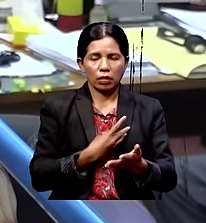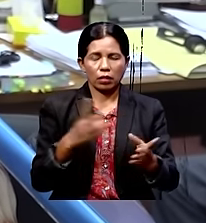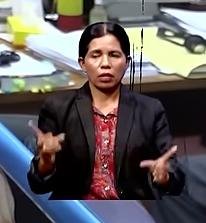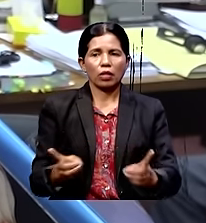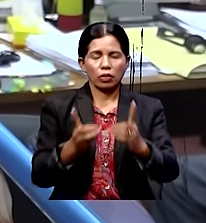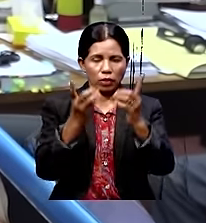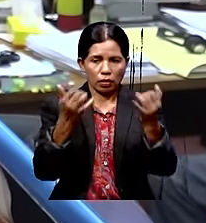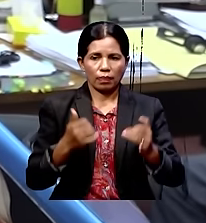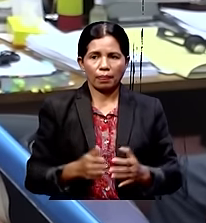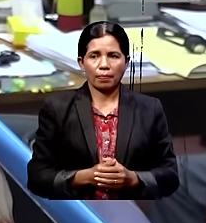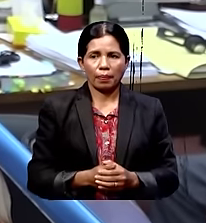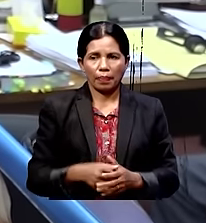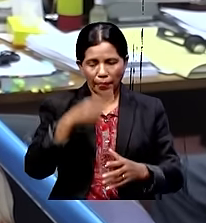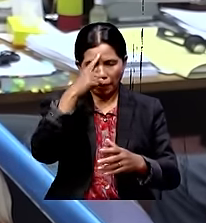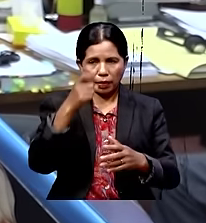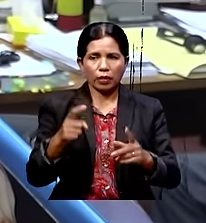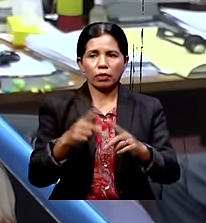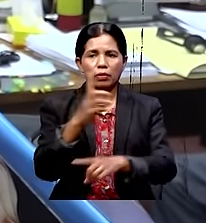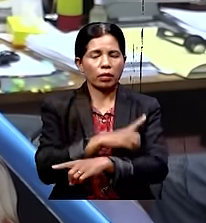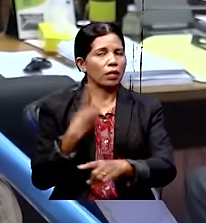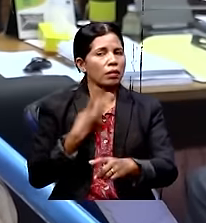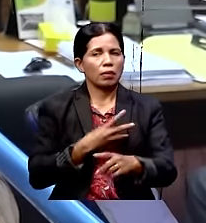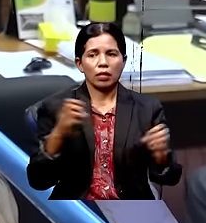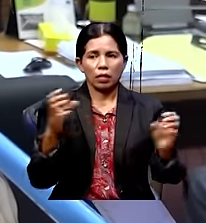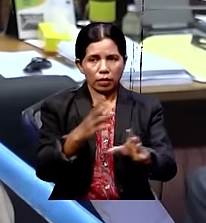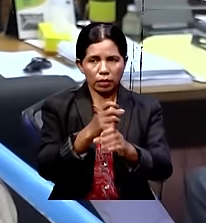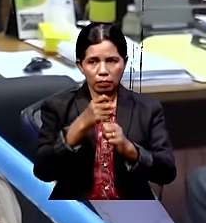ela. Também da NEMA, ou em Amelacimo,